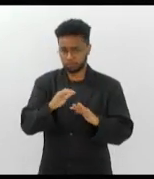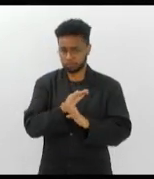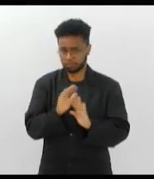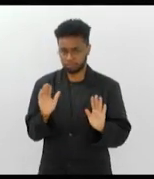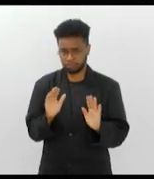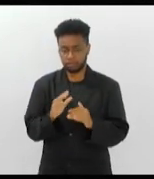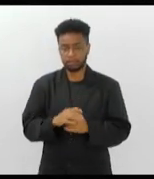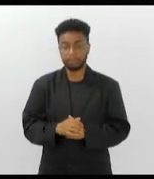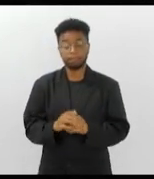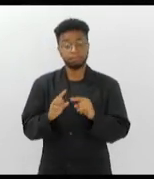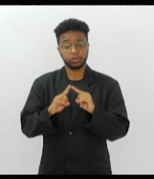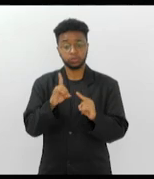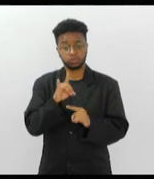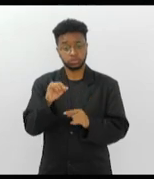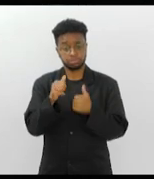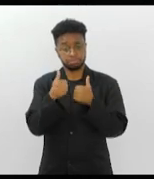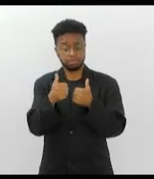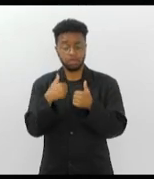Chegou o dia, fui lá.